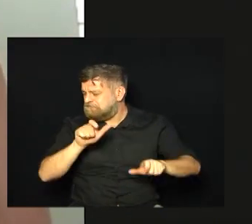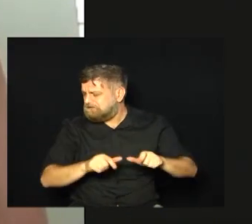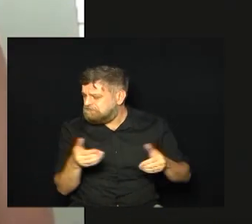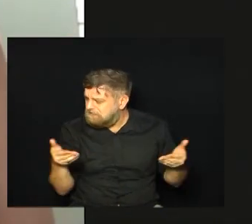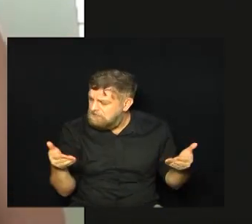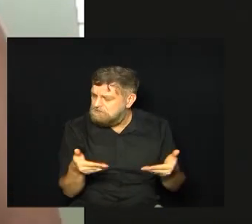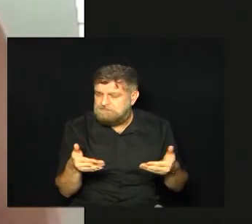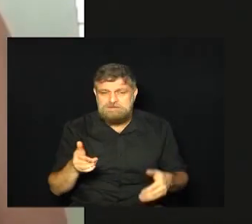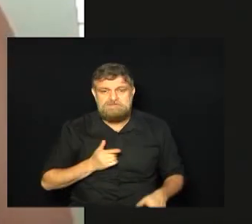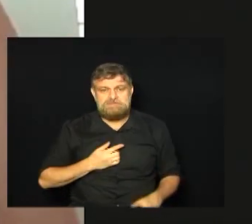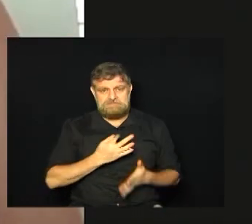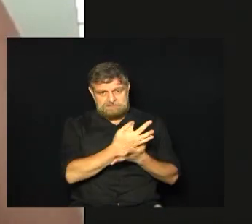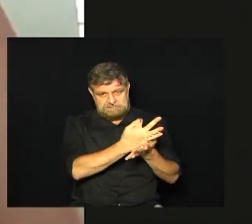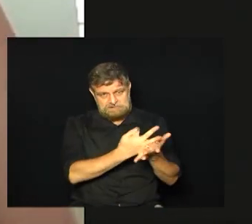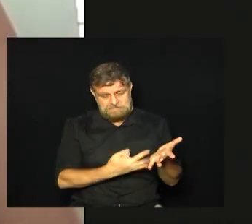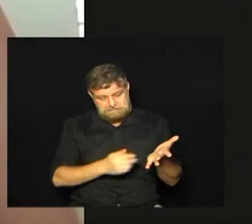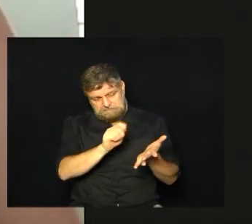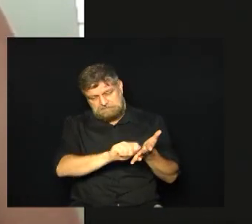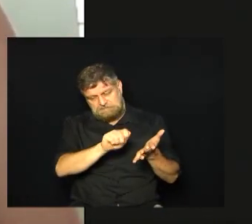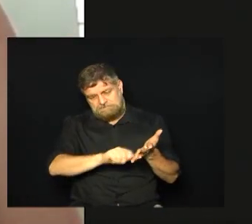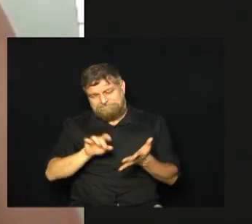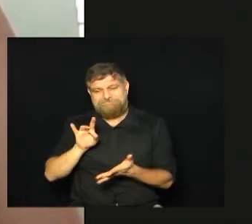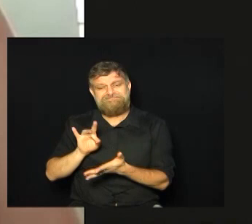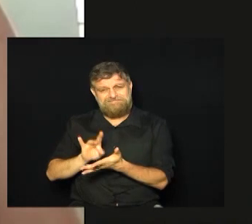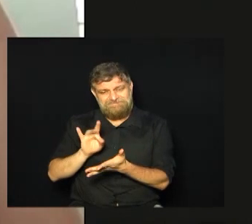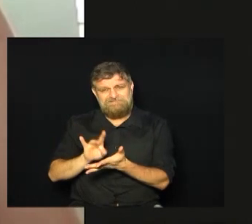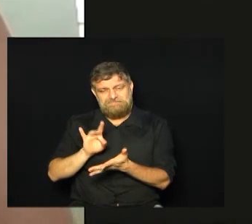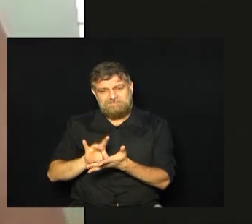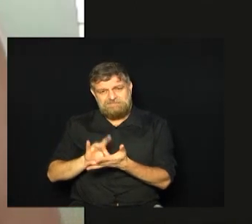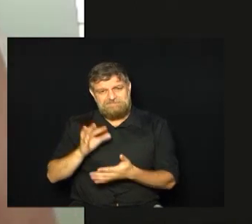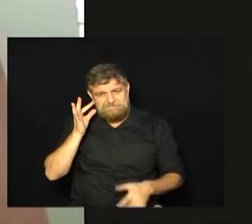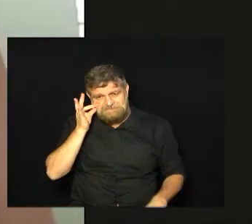Então, é uma escrita bem realista, né? Bem